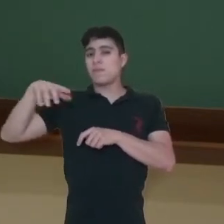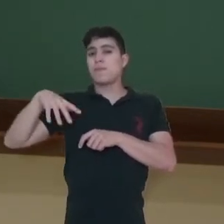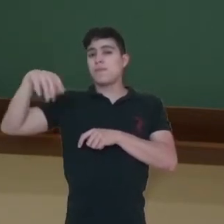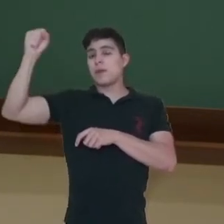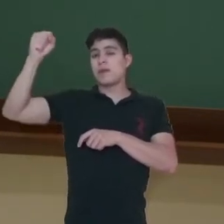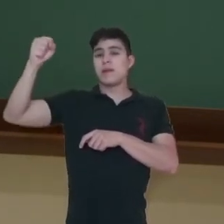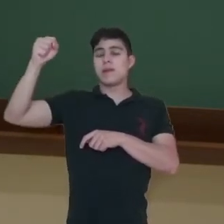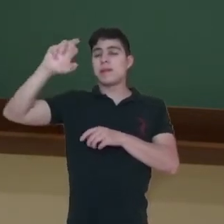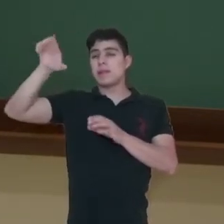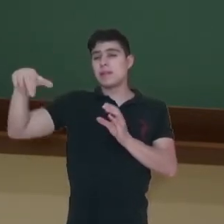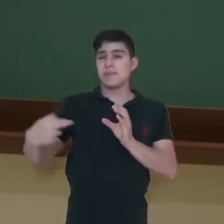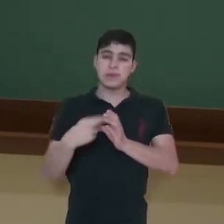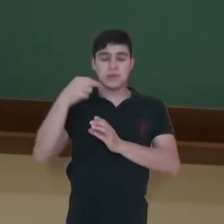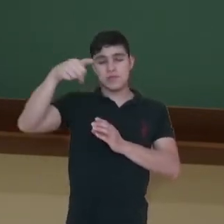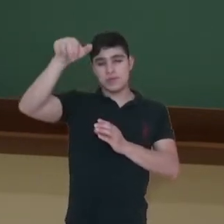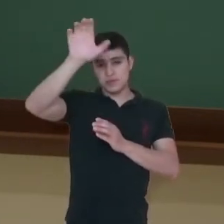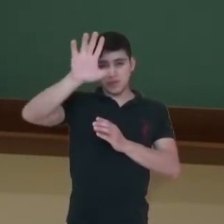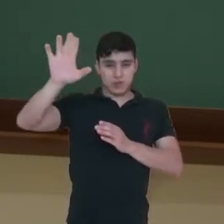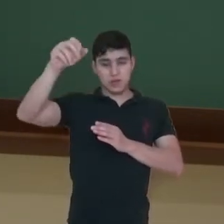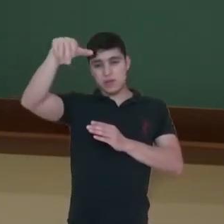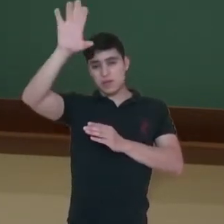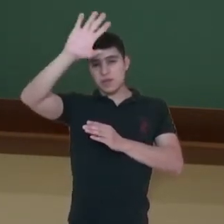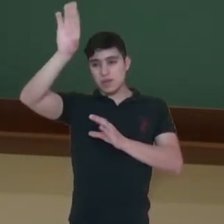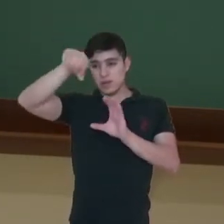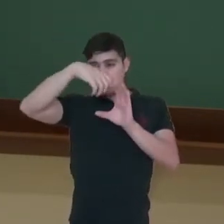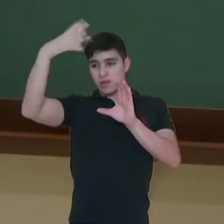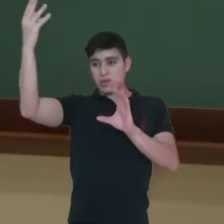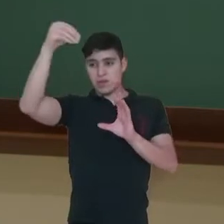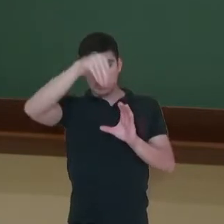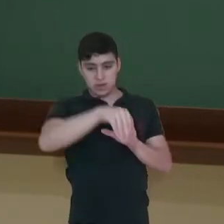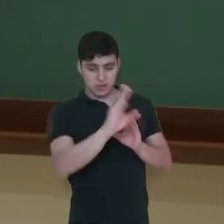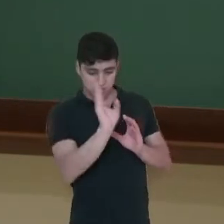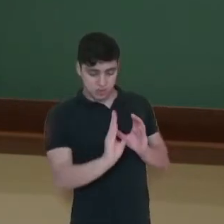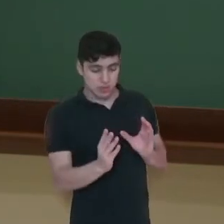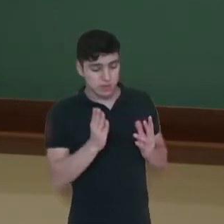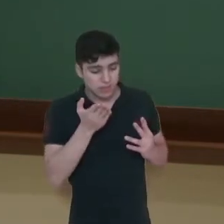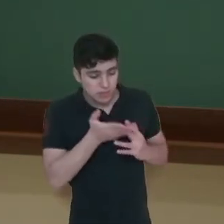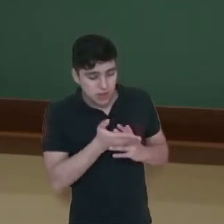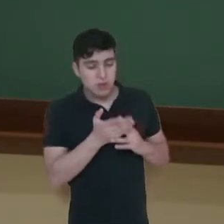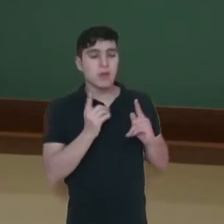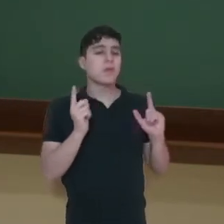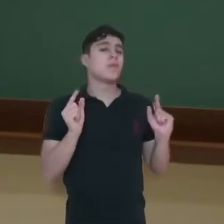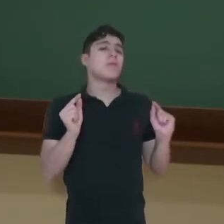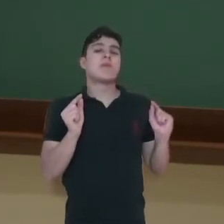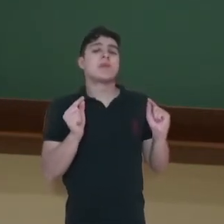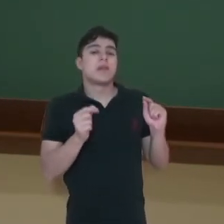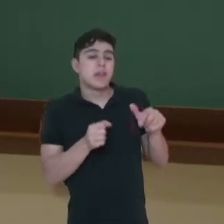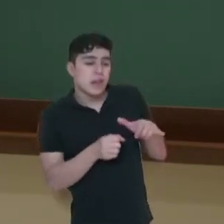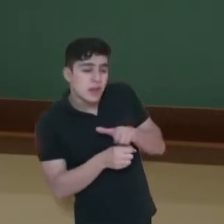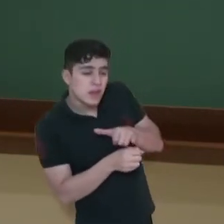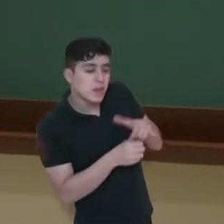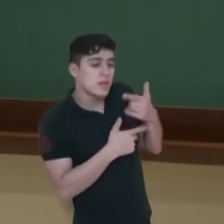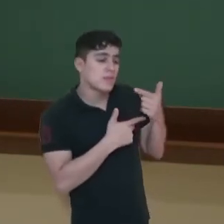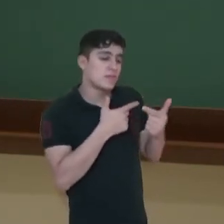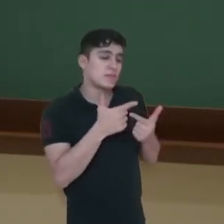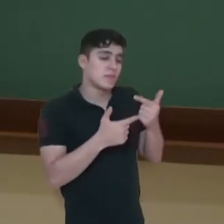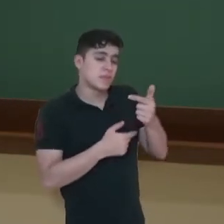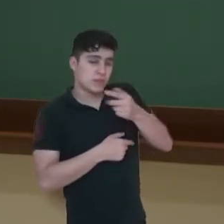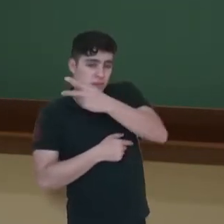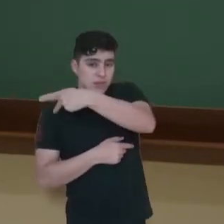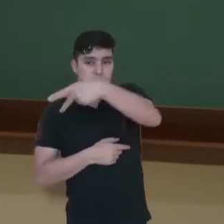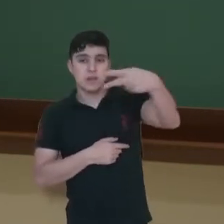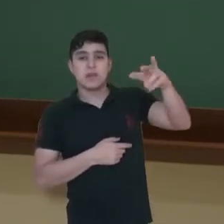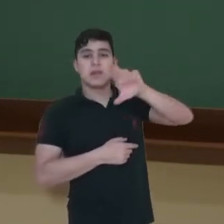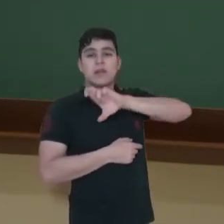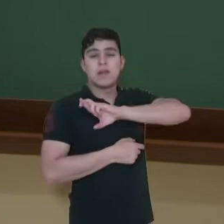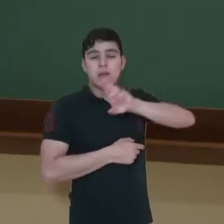do Norte. Então a característica do Norte vai vir para a questão do Brasil. Então o barroco se torna um instrumento, uma ferramenta de trabalho dos religiosos para